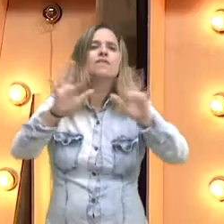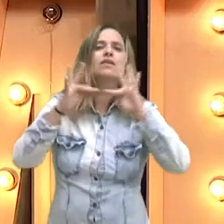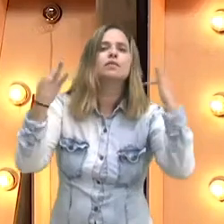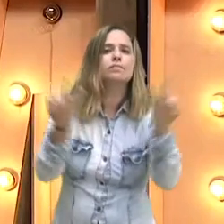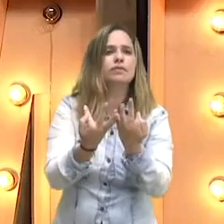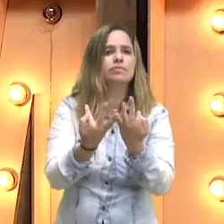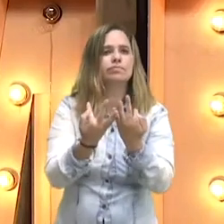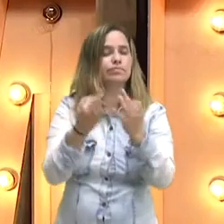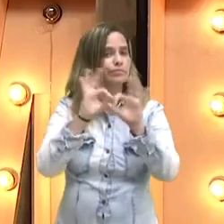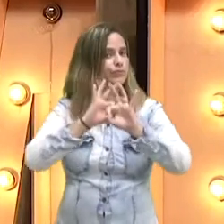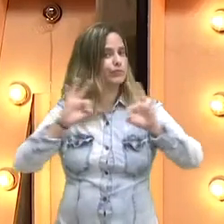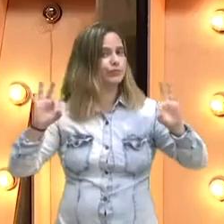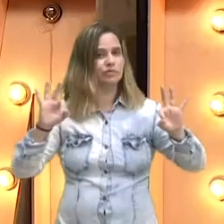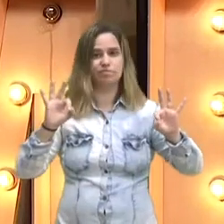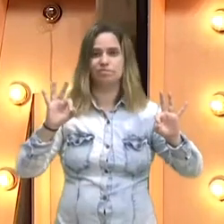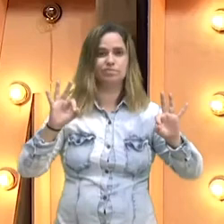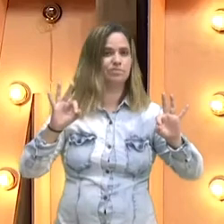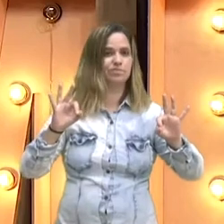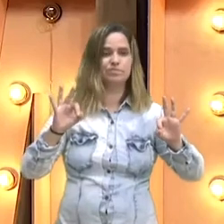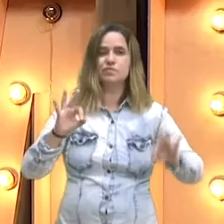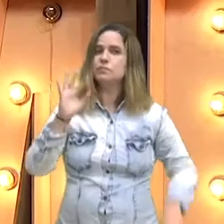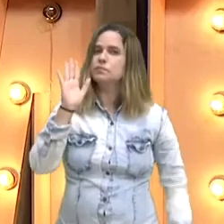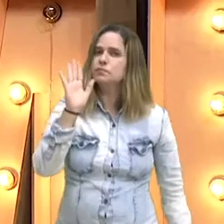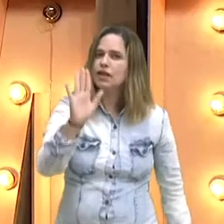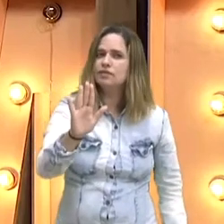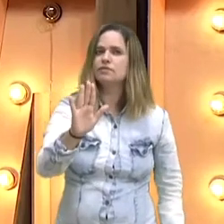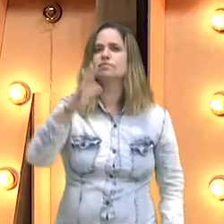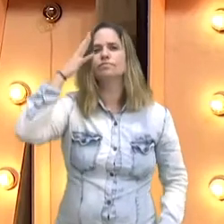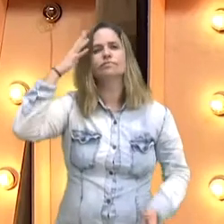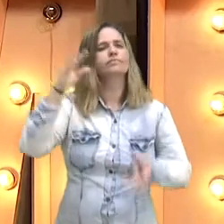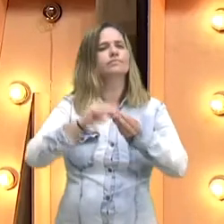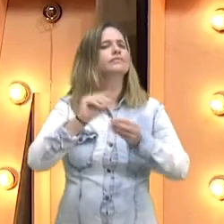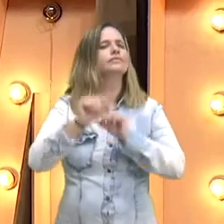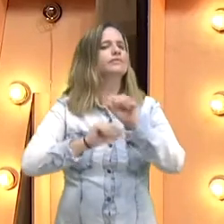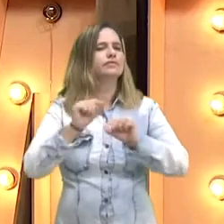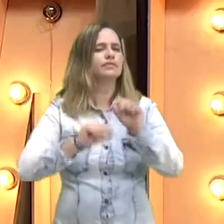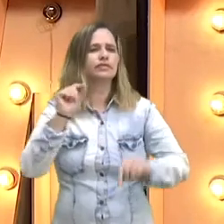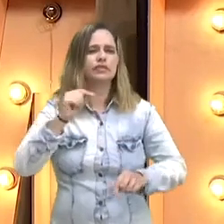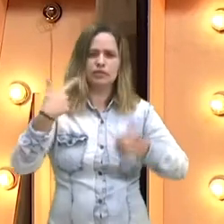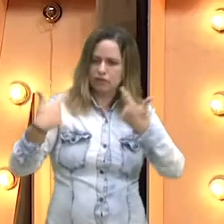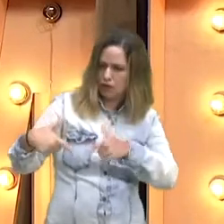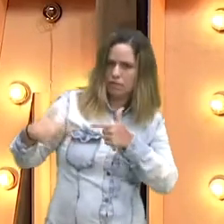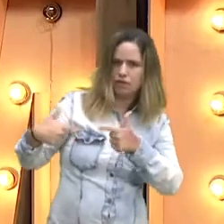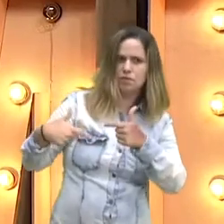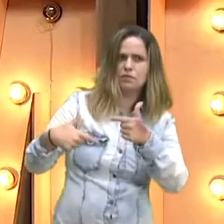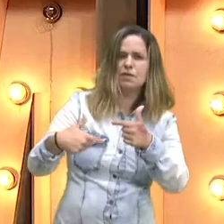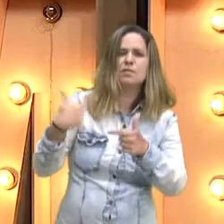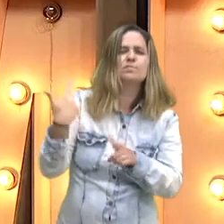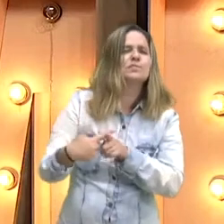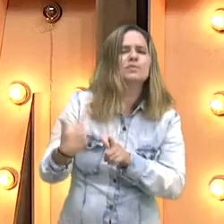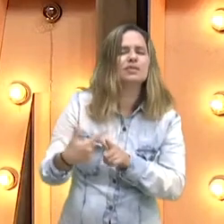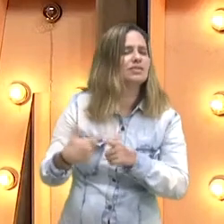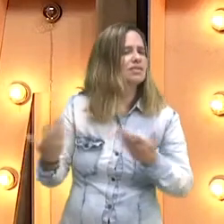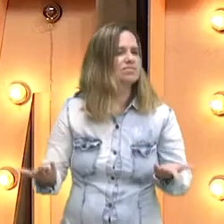E sabe qual foi a conclusão dele? Foi: por que eu trabalho tanto? Por que eu me esforço tanto? Por que eu me